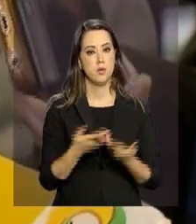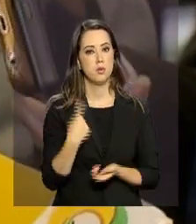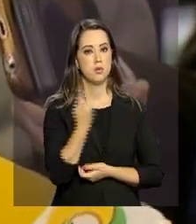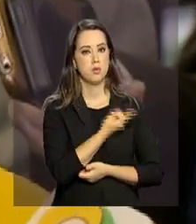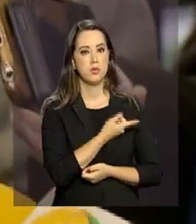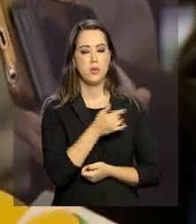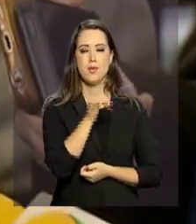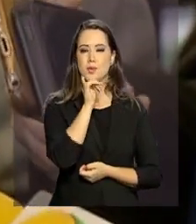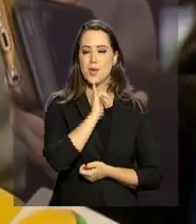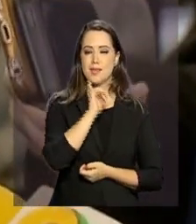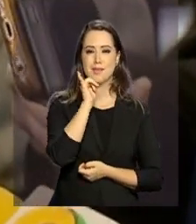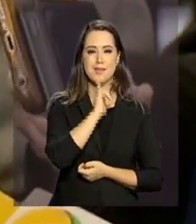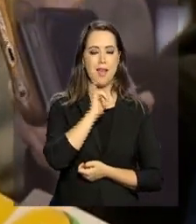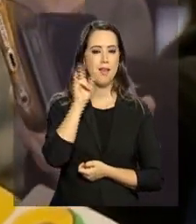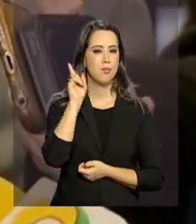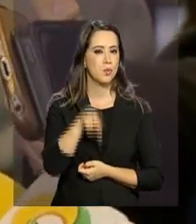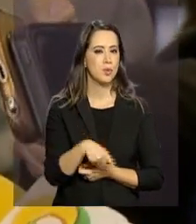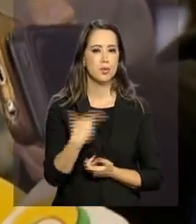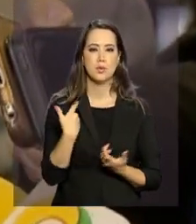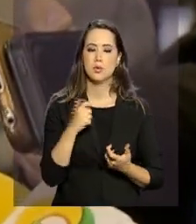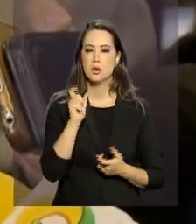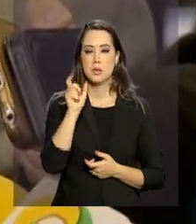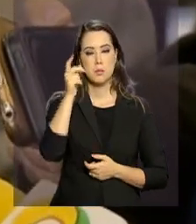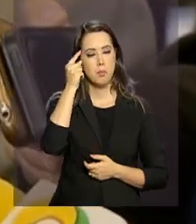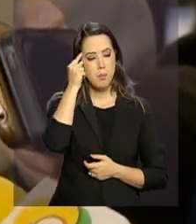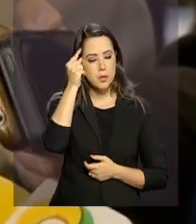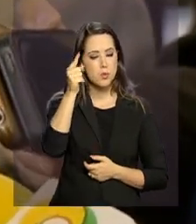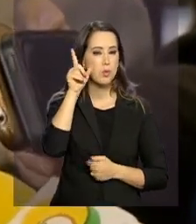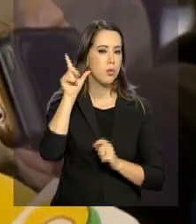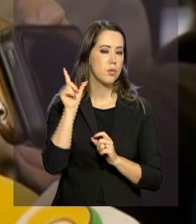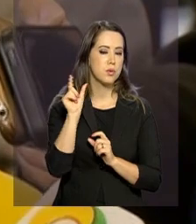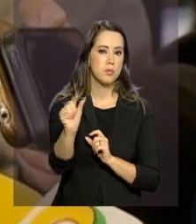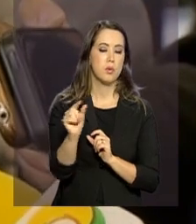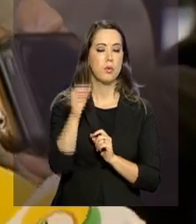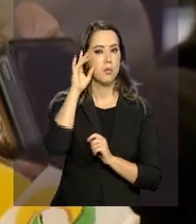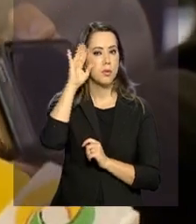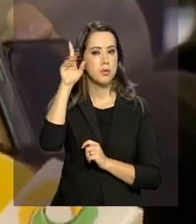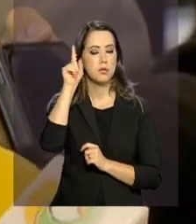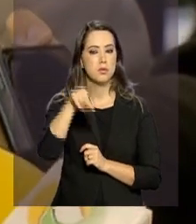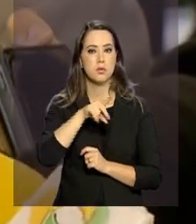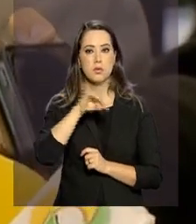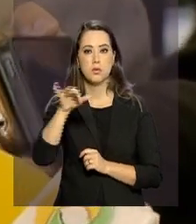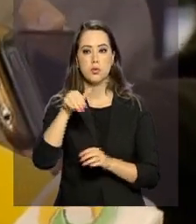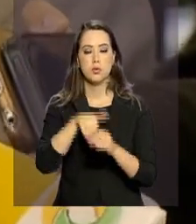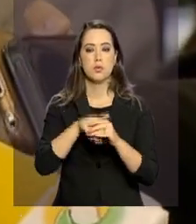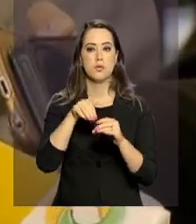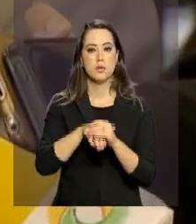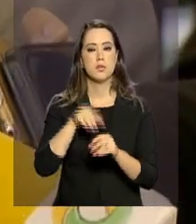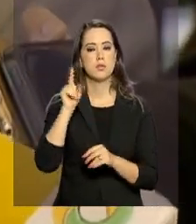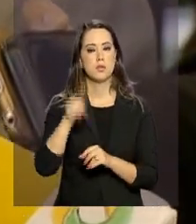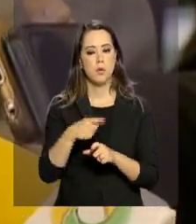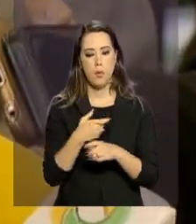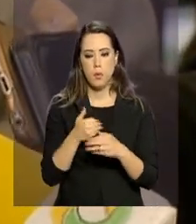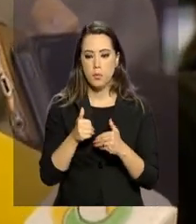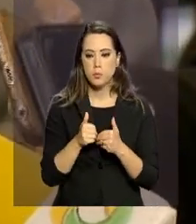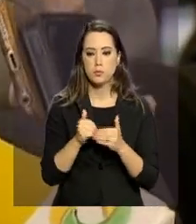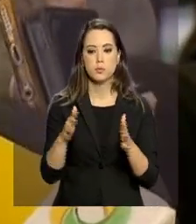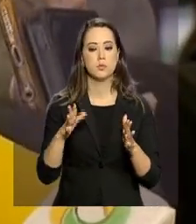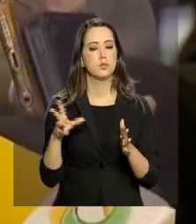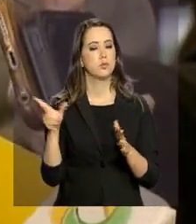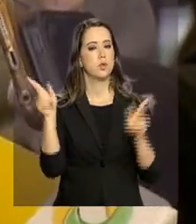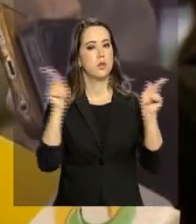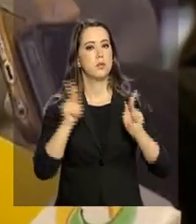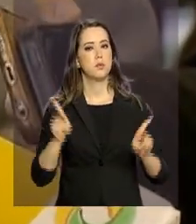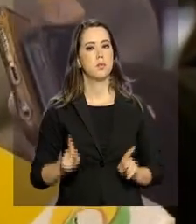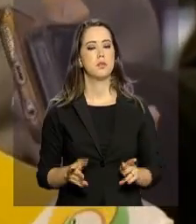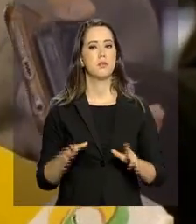dando um exemplo daquilo que poucos imaginavam que poderia acontecer ou seja o dia do pleito é um dia a inaugural de uma pacificação